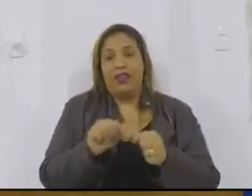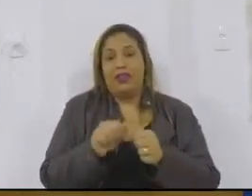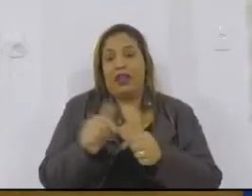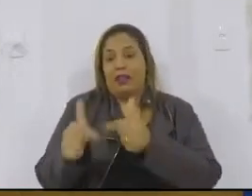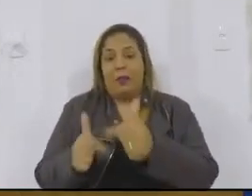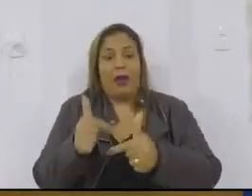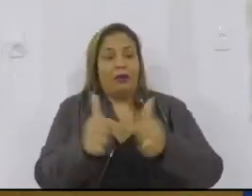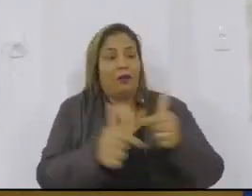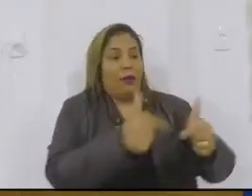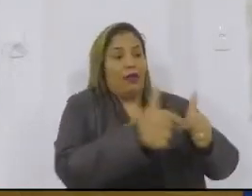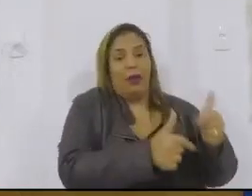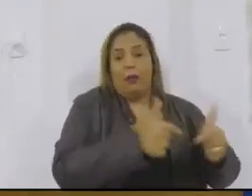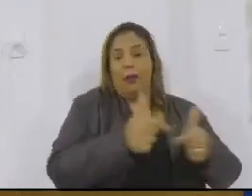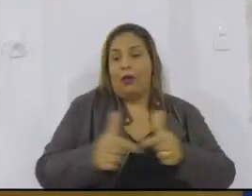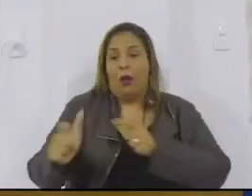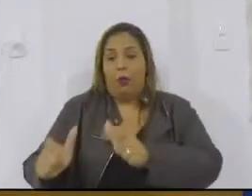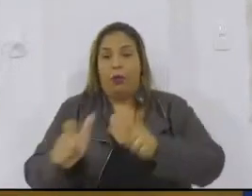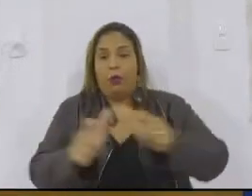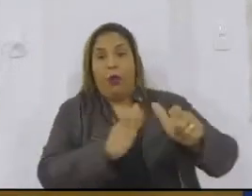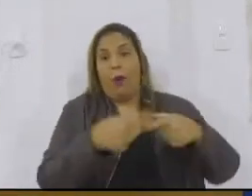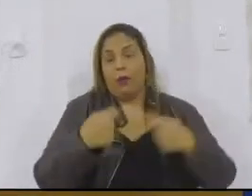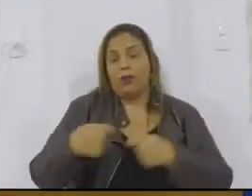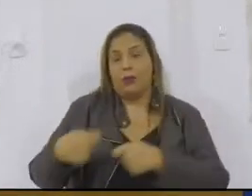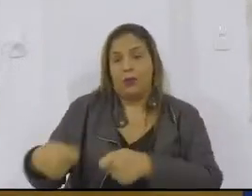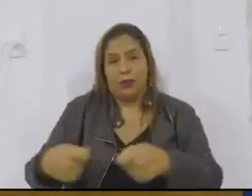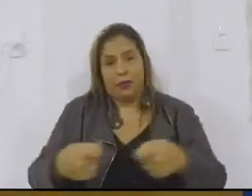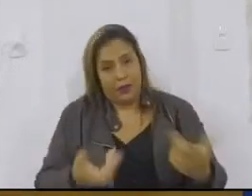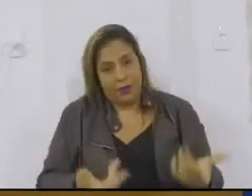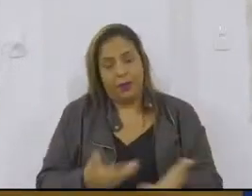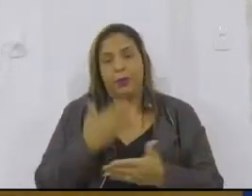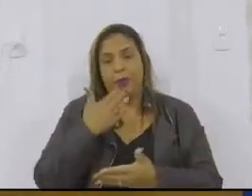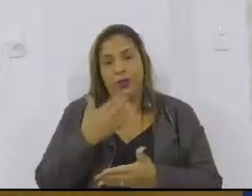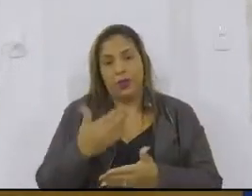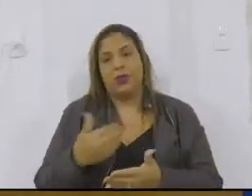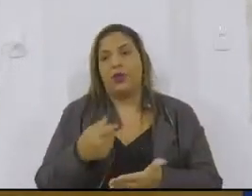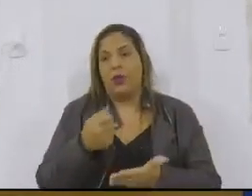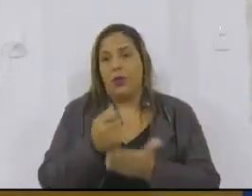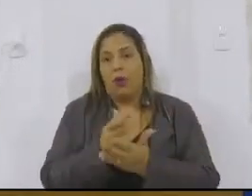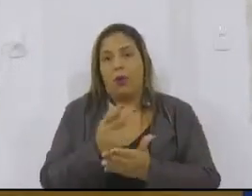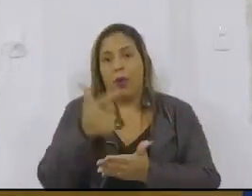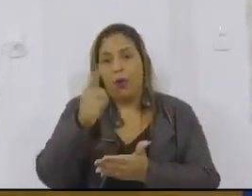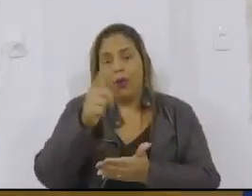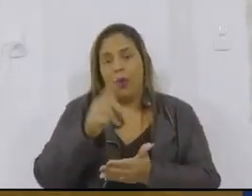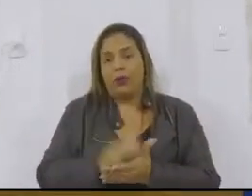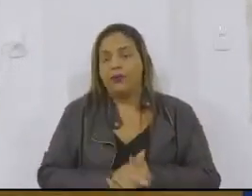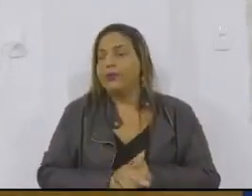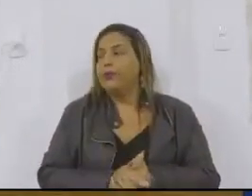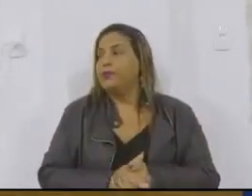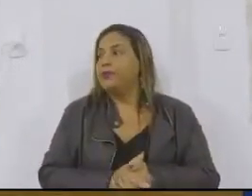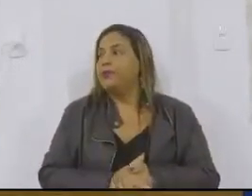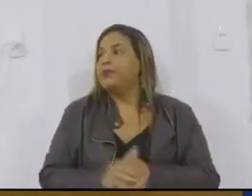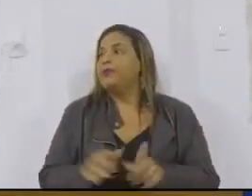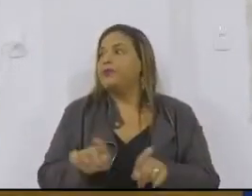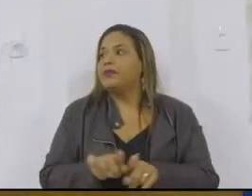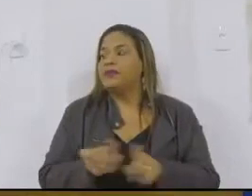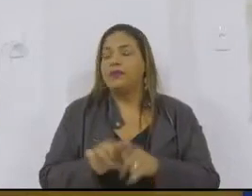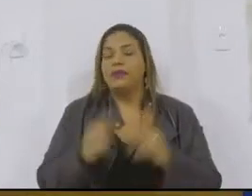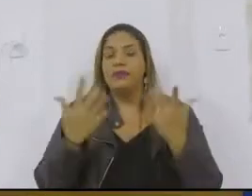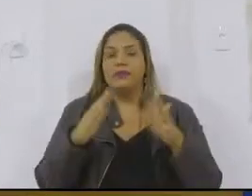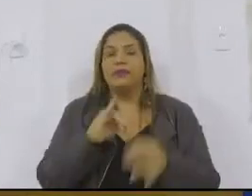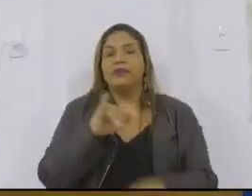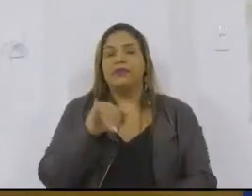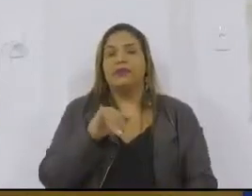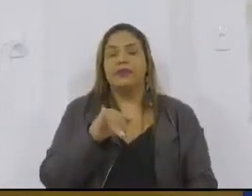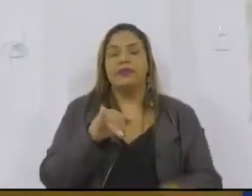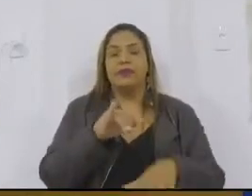de Obras. Também quero parabenizar aqui o jovem Carlos Eduardo Ferreira, que, representando o